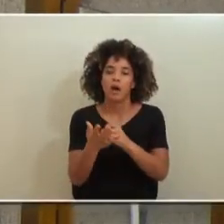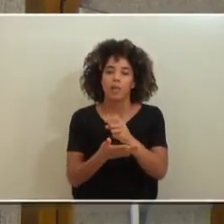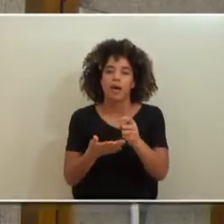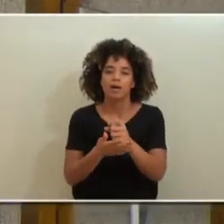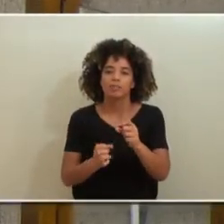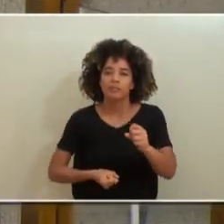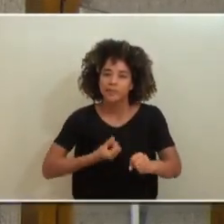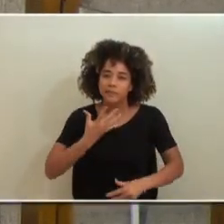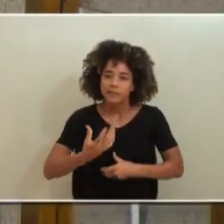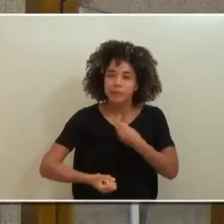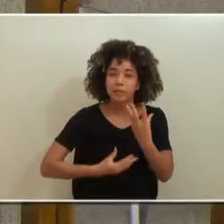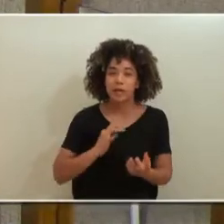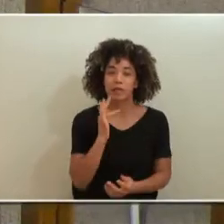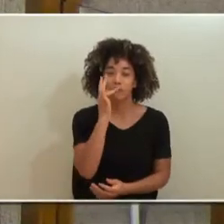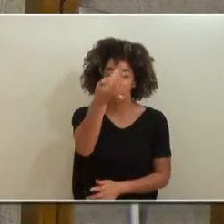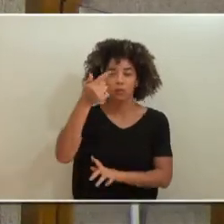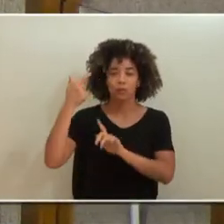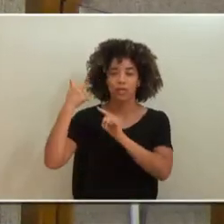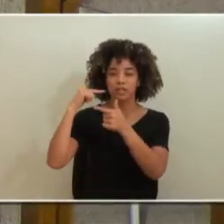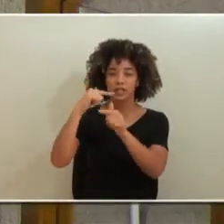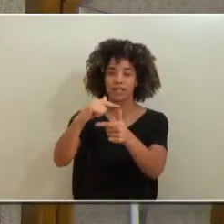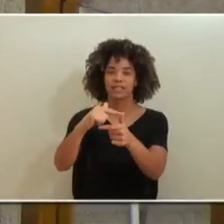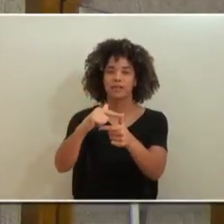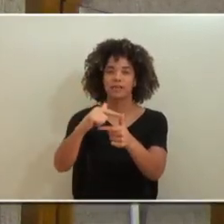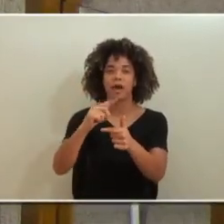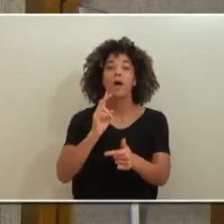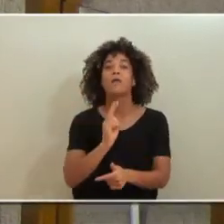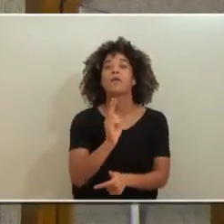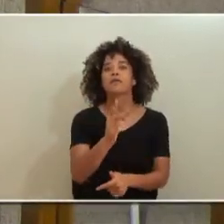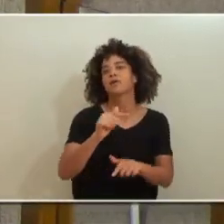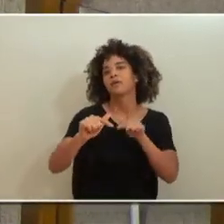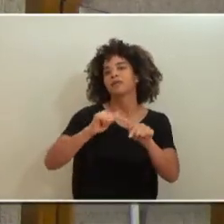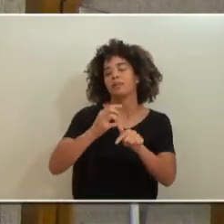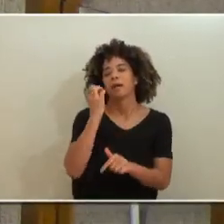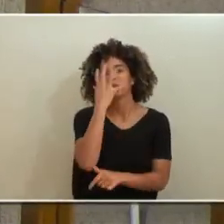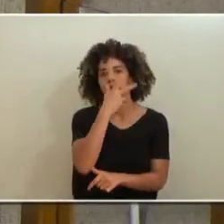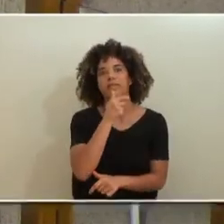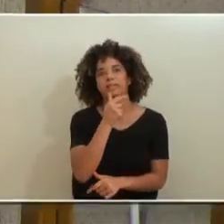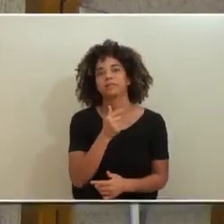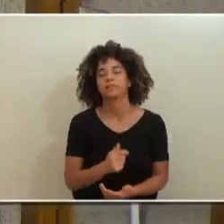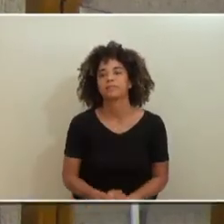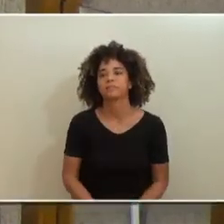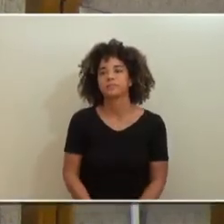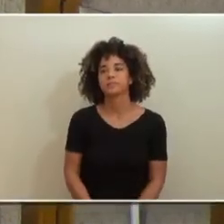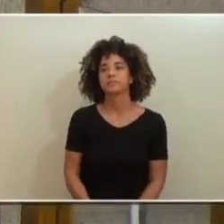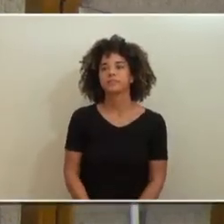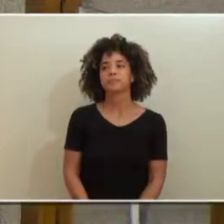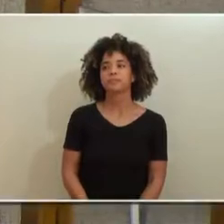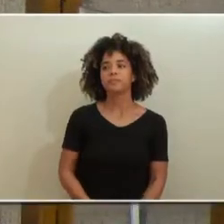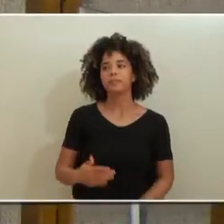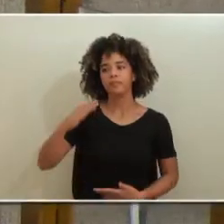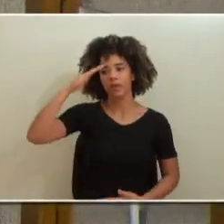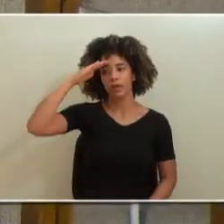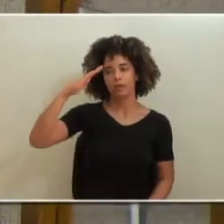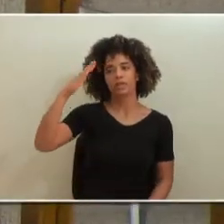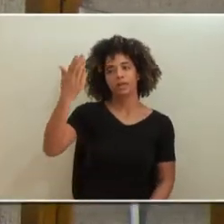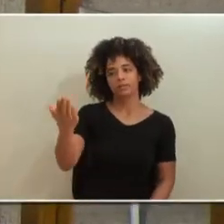gerações. Da mesma forma que esses chefes foram para mim, o Kiko hoje é para as crianças que estão aqui, para